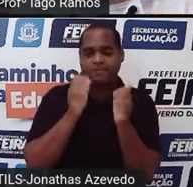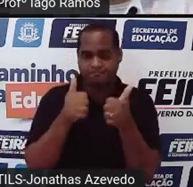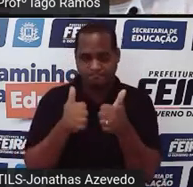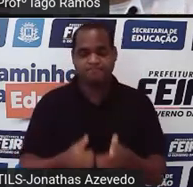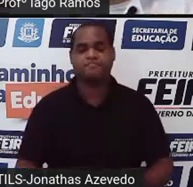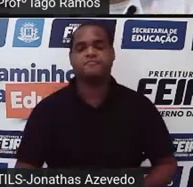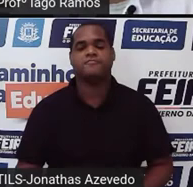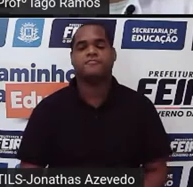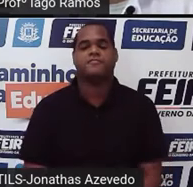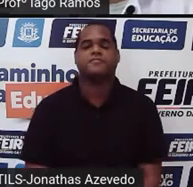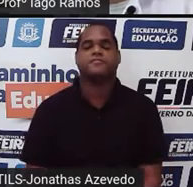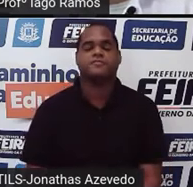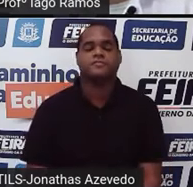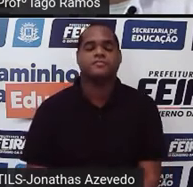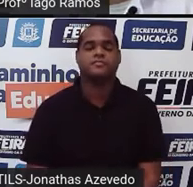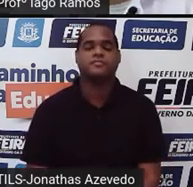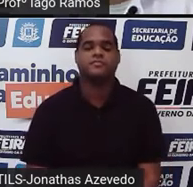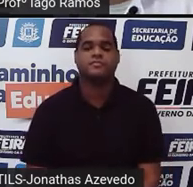pouquinho